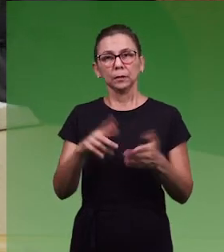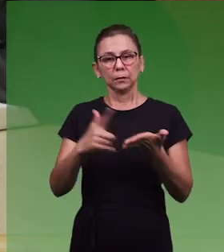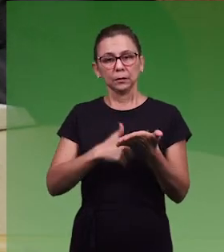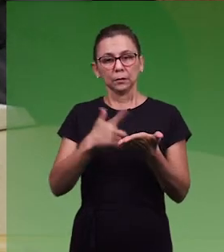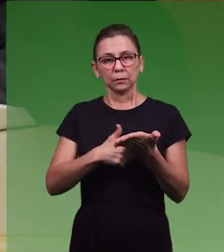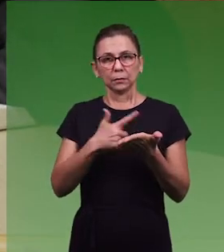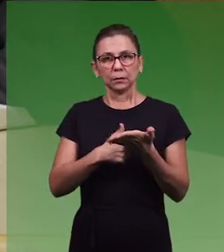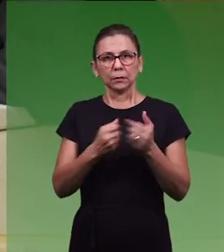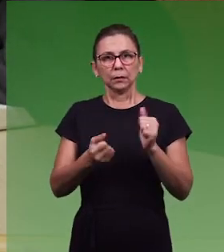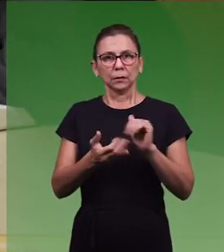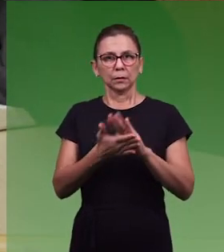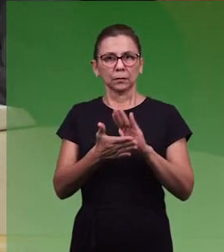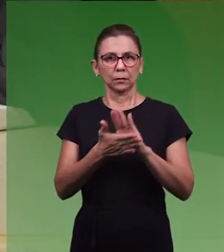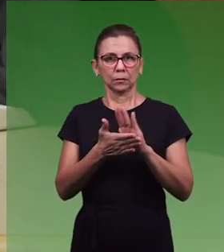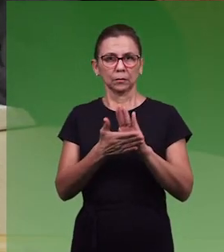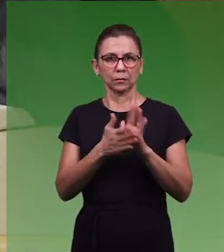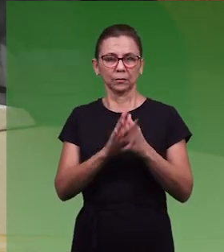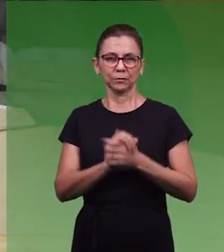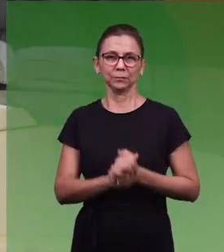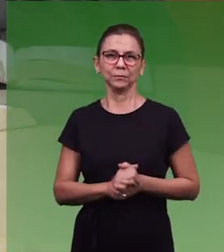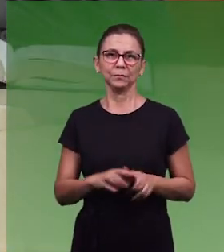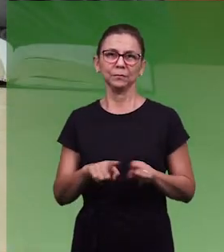um pastor e uma igreja.